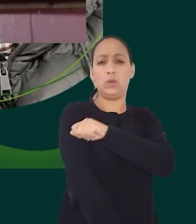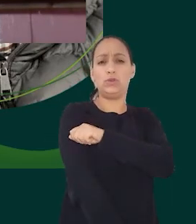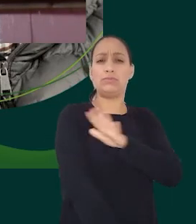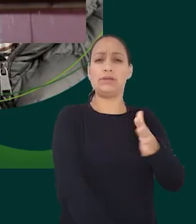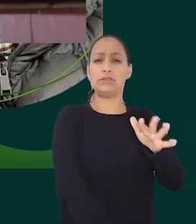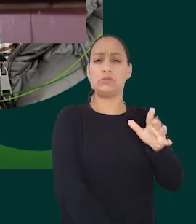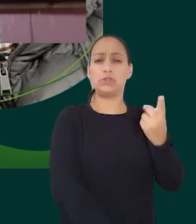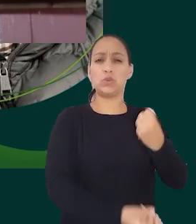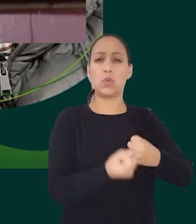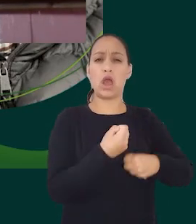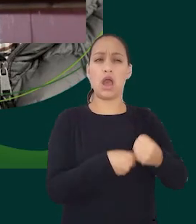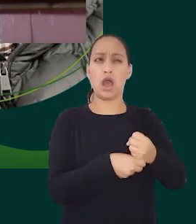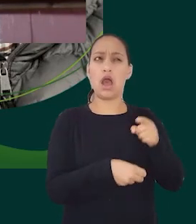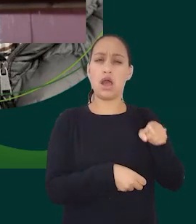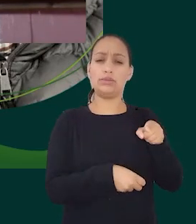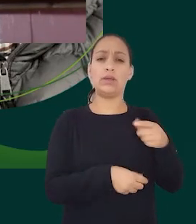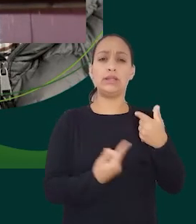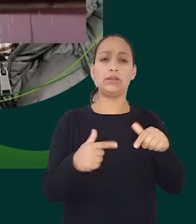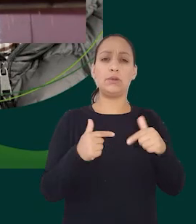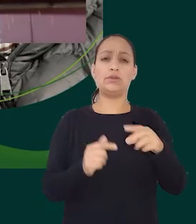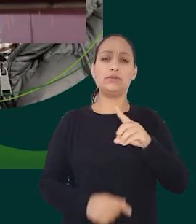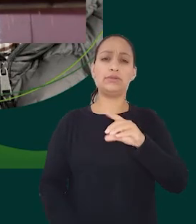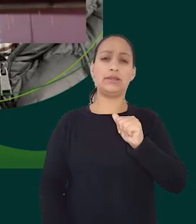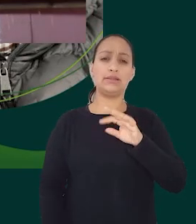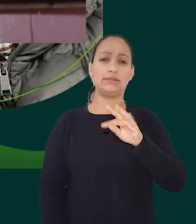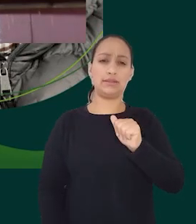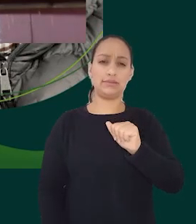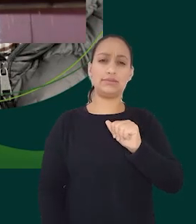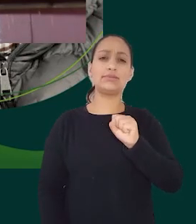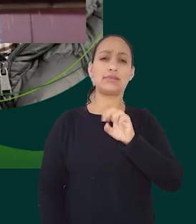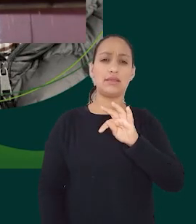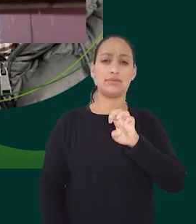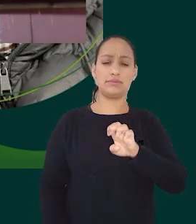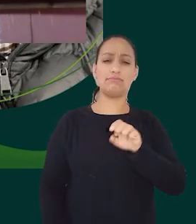sobre um dataset real.